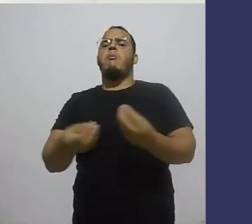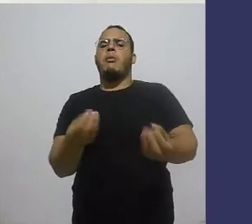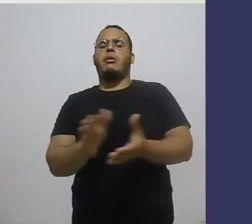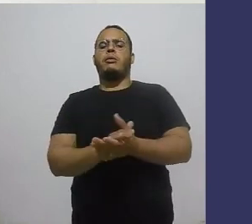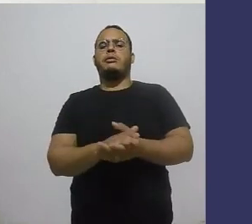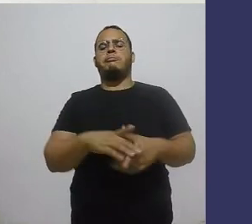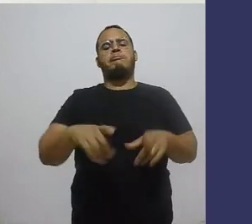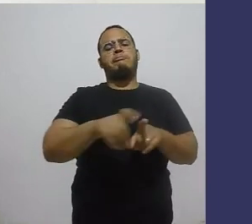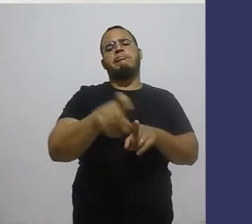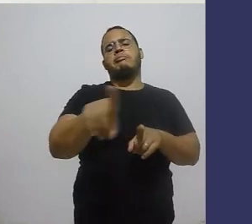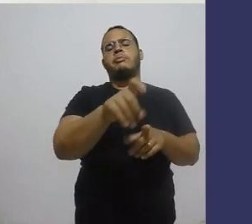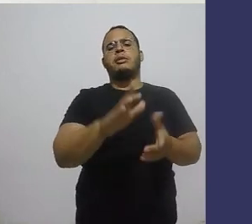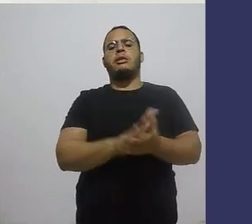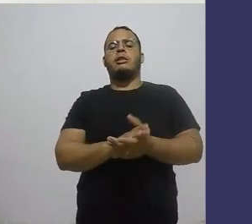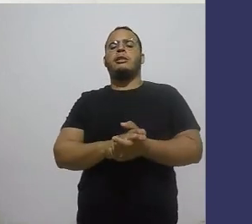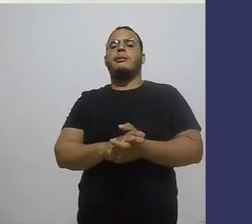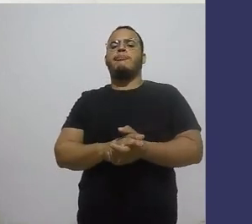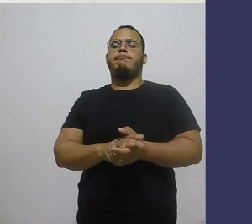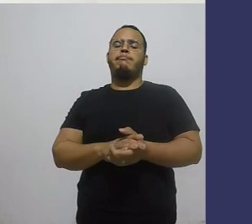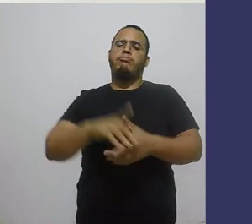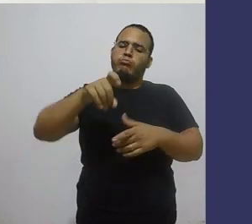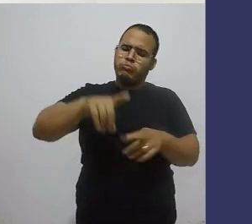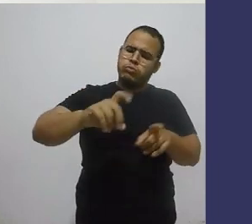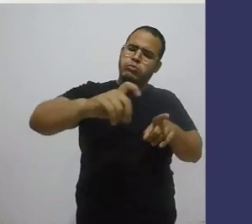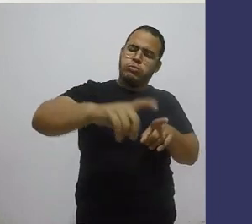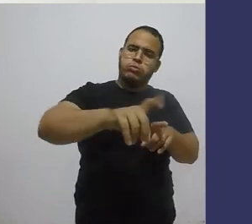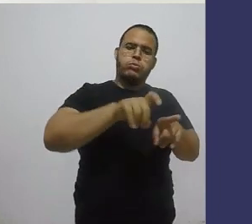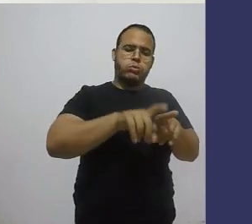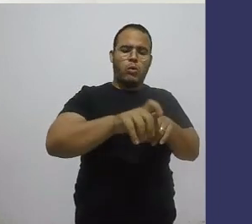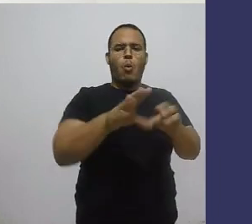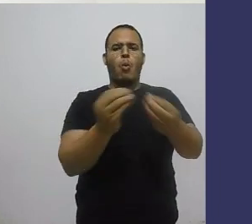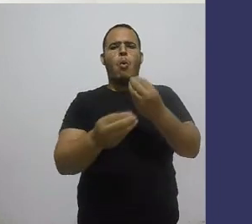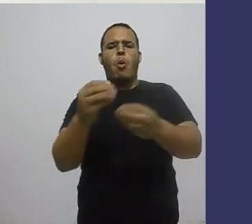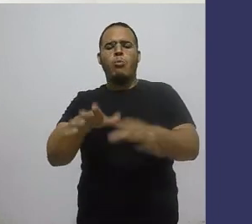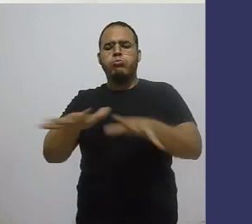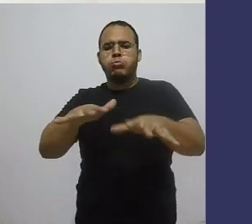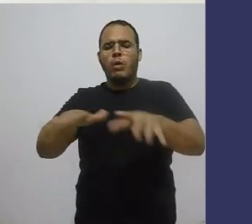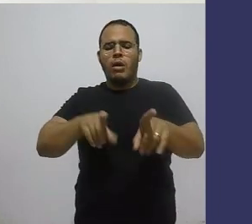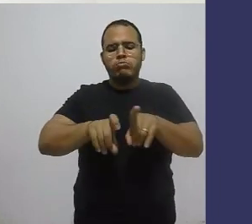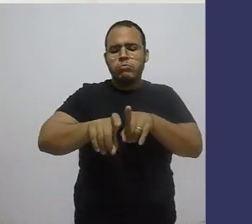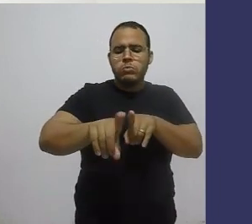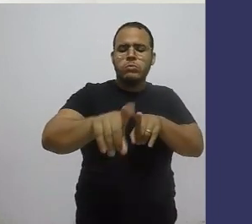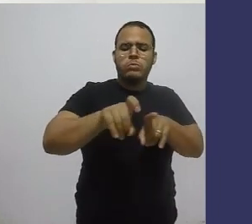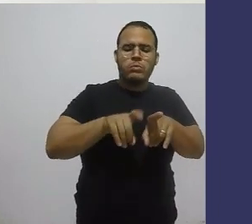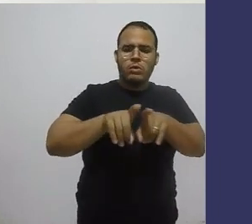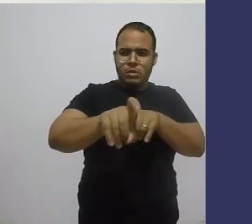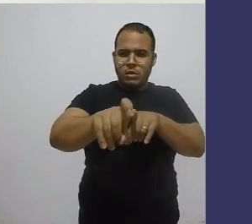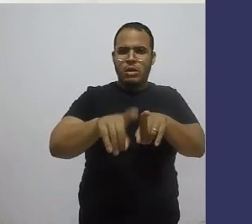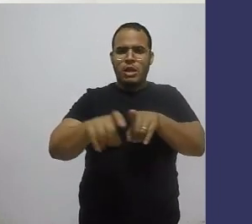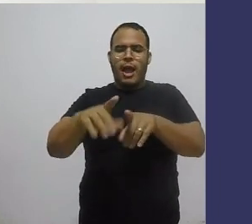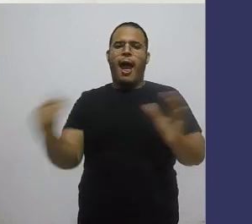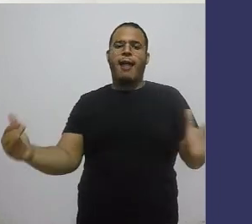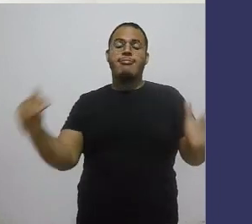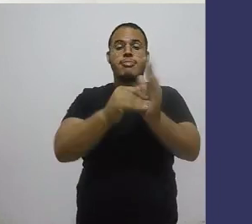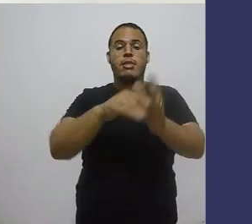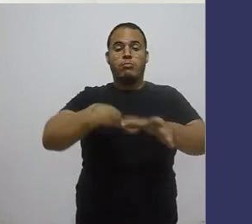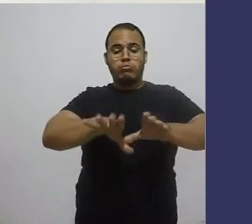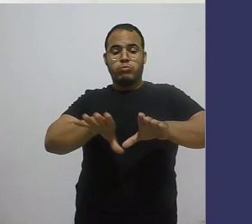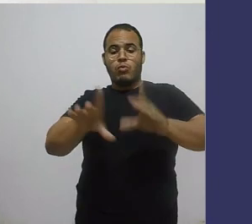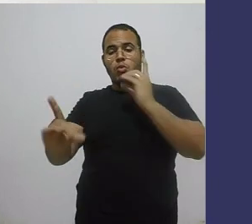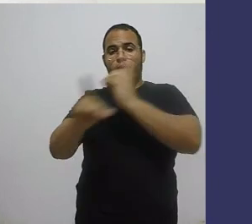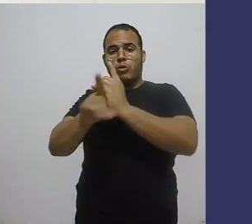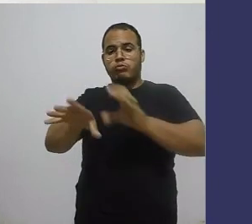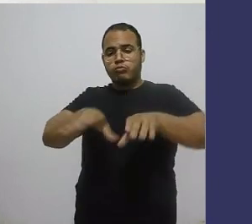da cauda, que faz movimentos aí ondulatórios que permitem, né, essa locomoção dele na jornada para o